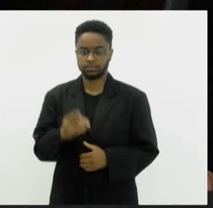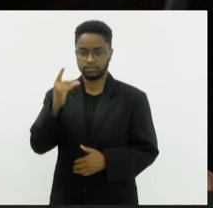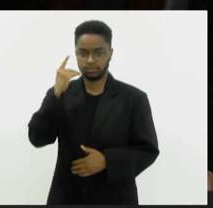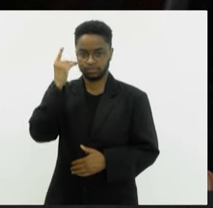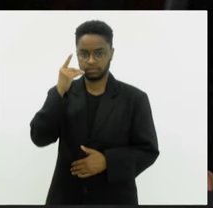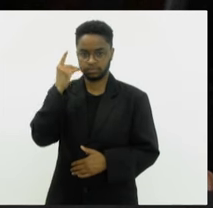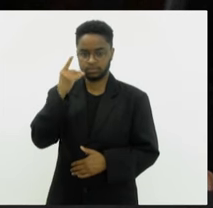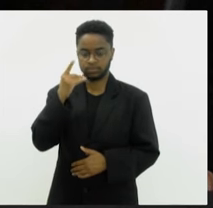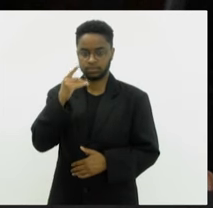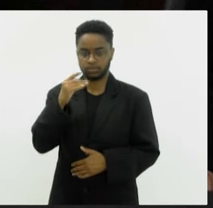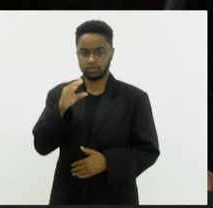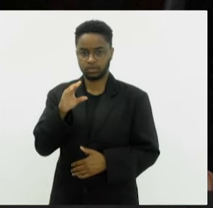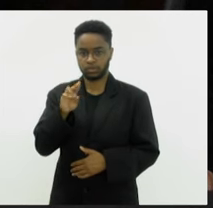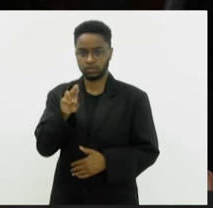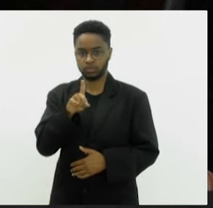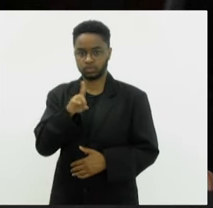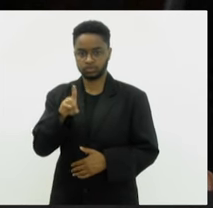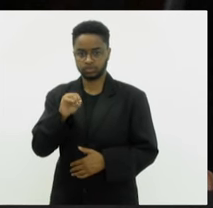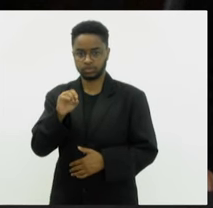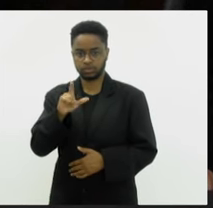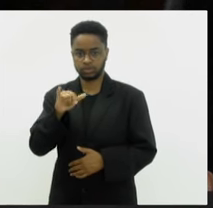deputado Cozolino.